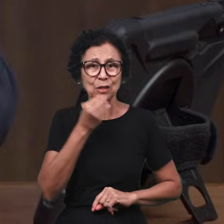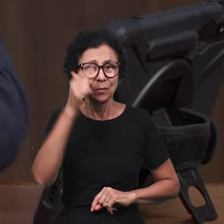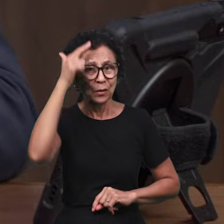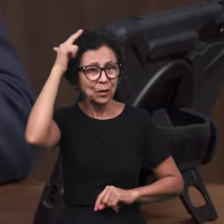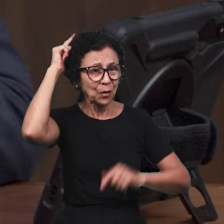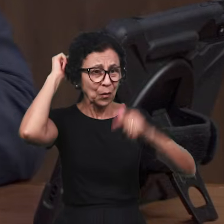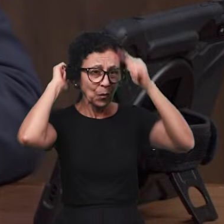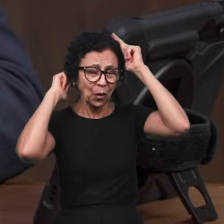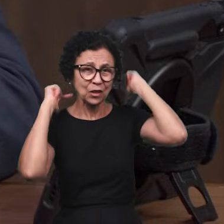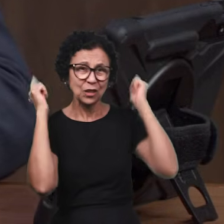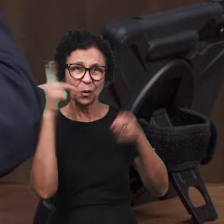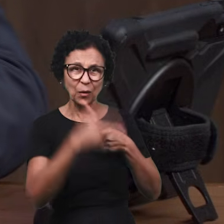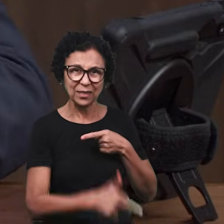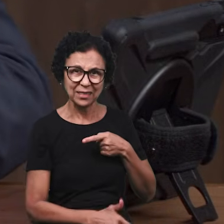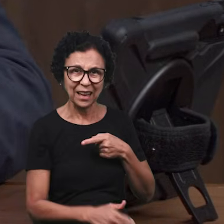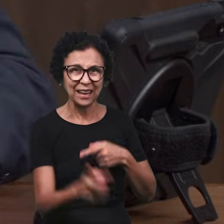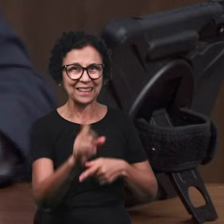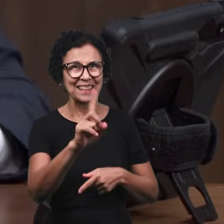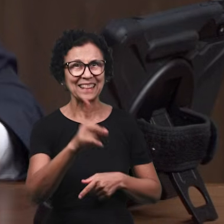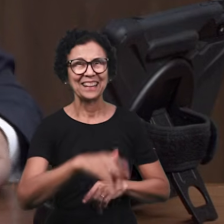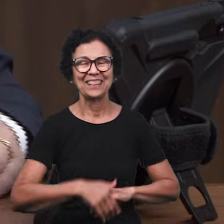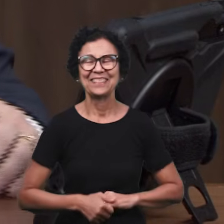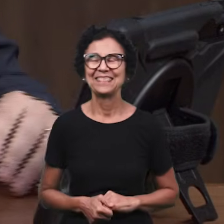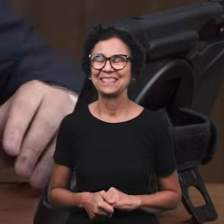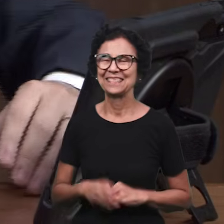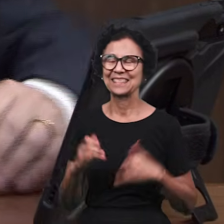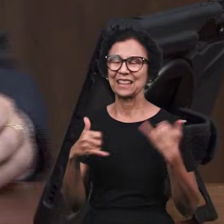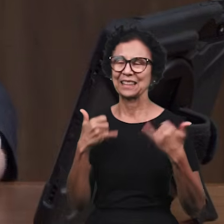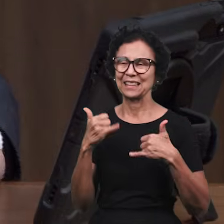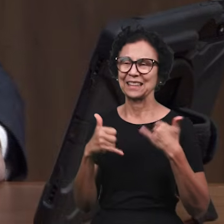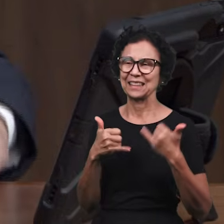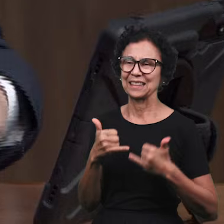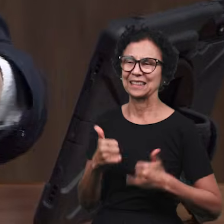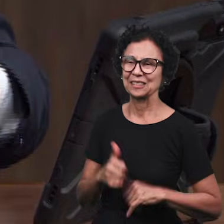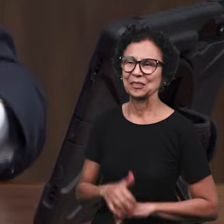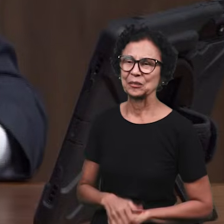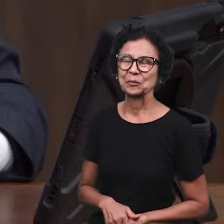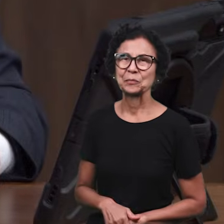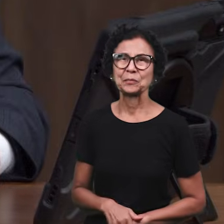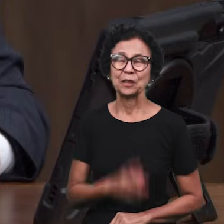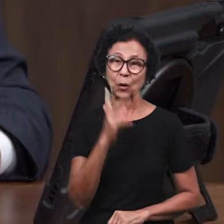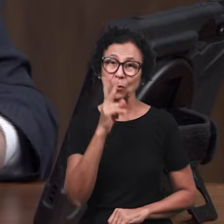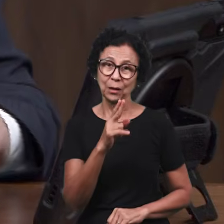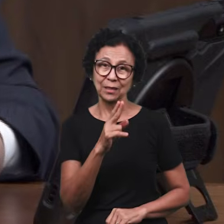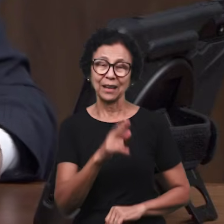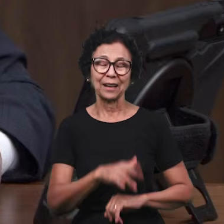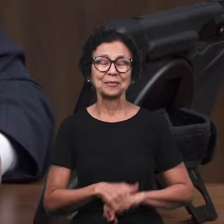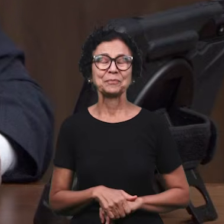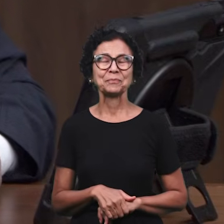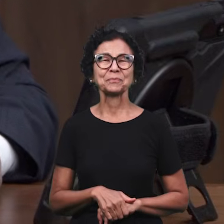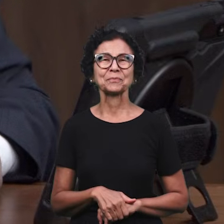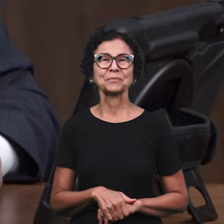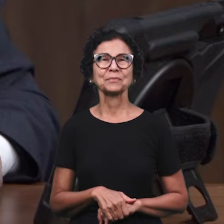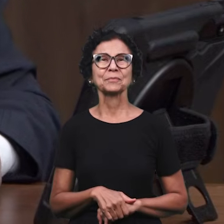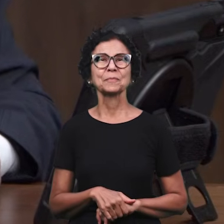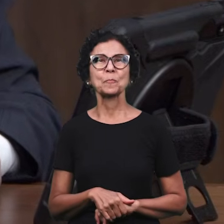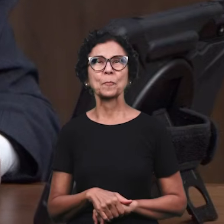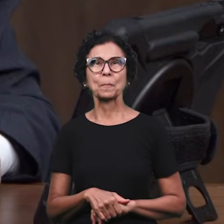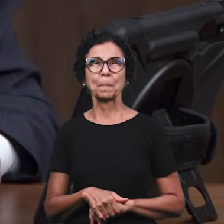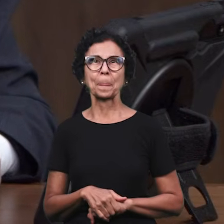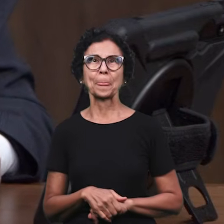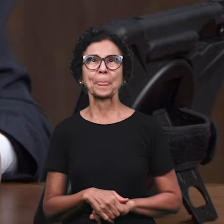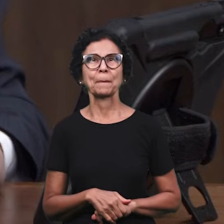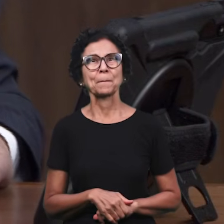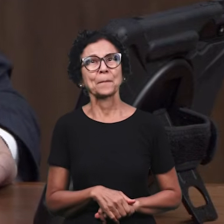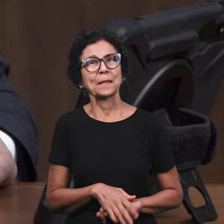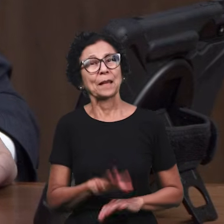agradeço aí o pessoal que tá lá dentro, nos cortes, viu? Mas, de fato, realmente, um dia